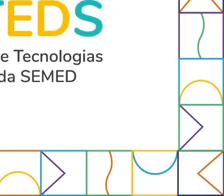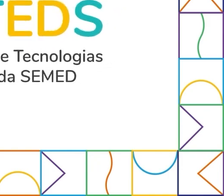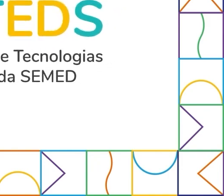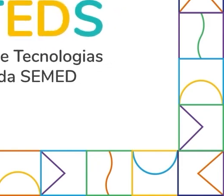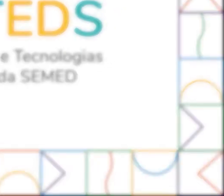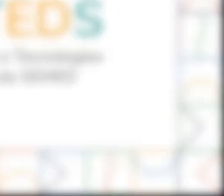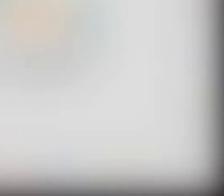Legenda